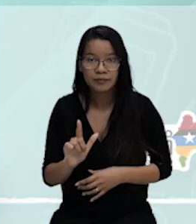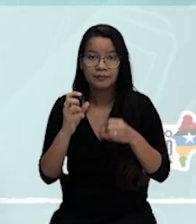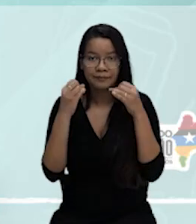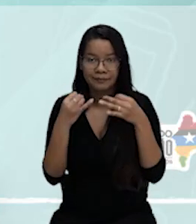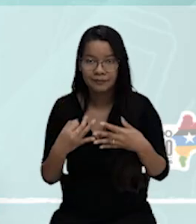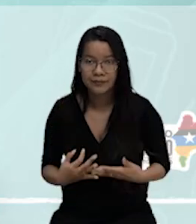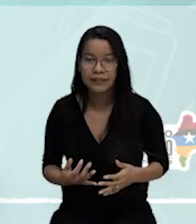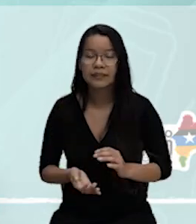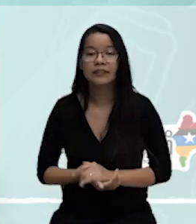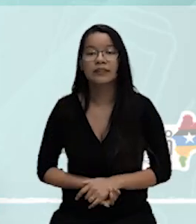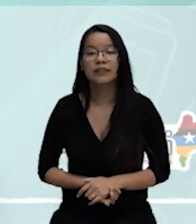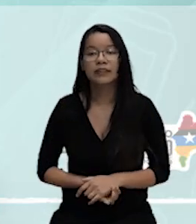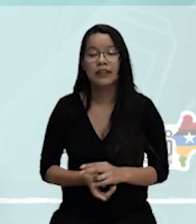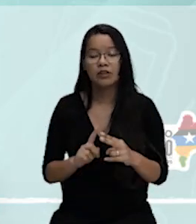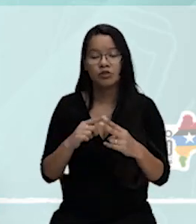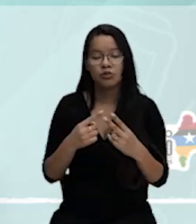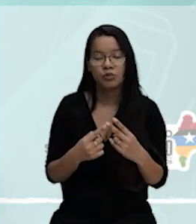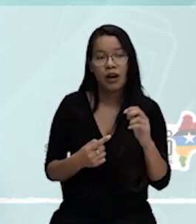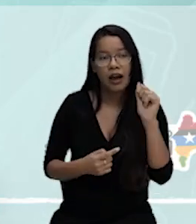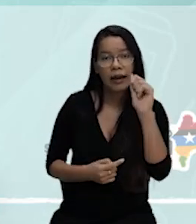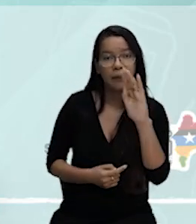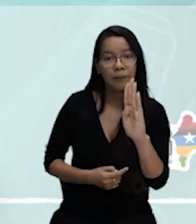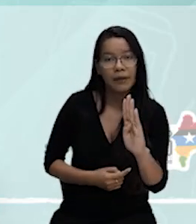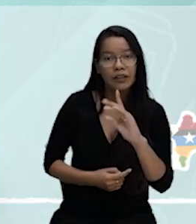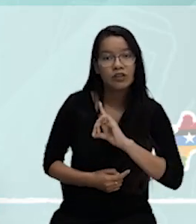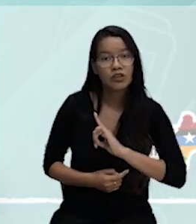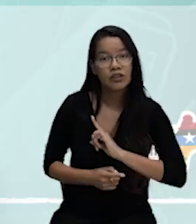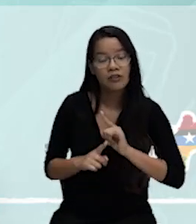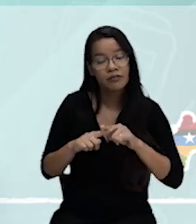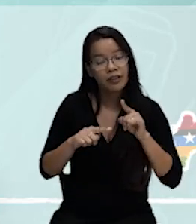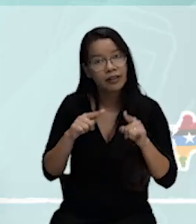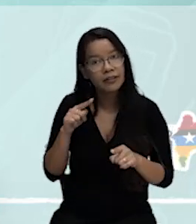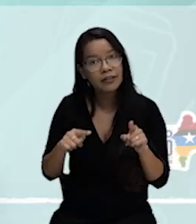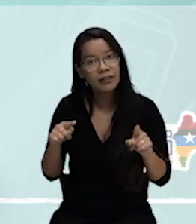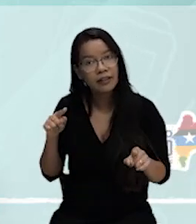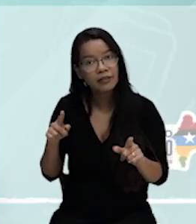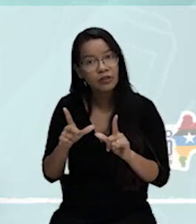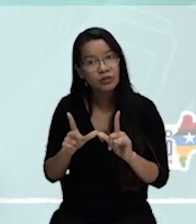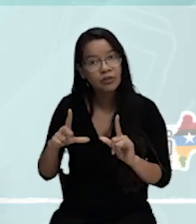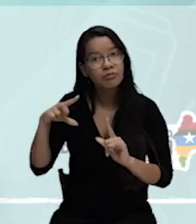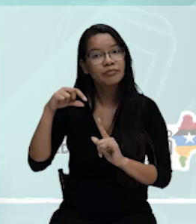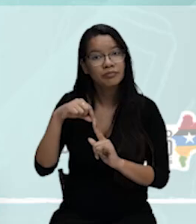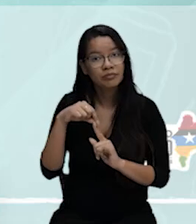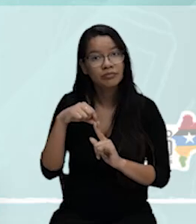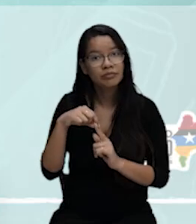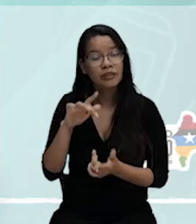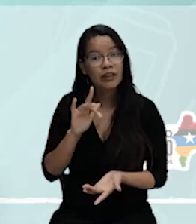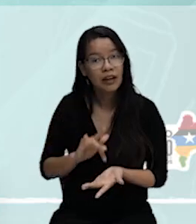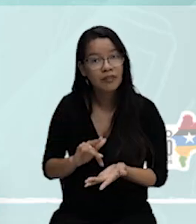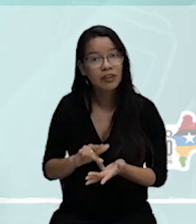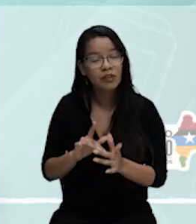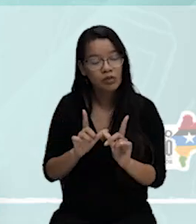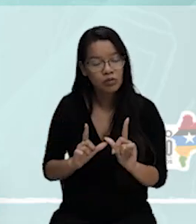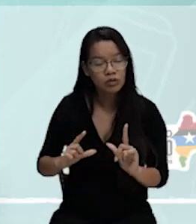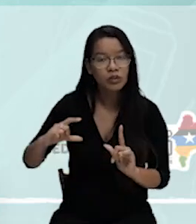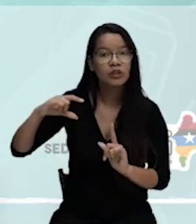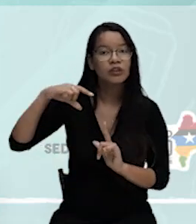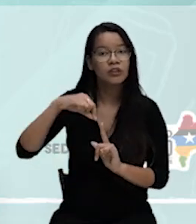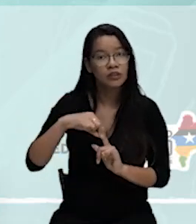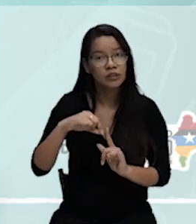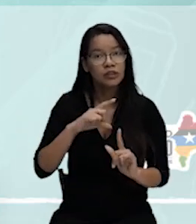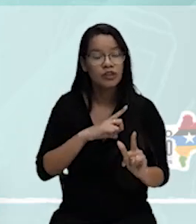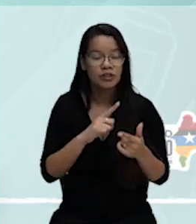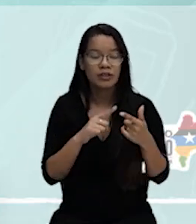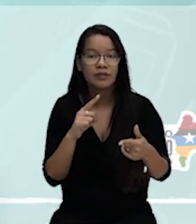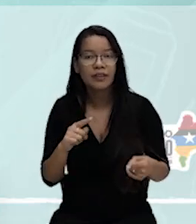igualdade entre logaritmos, tá? Então, eu tinha variáveis dentro dos logaritmos. Na verdade, os logaritmandos nele tinham